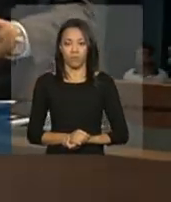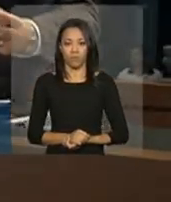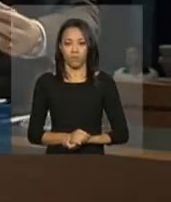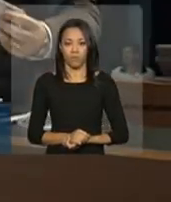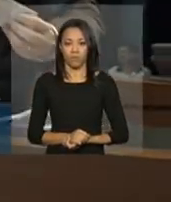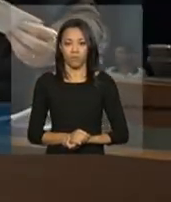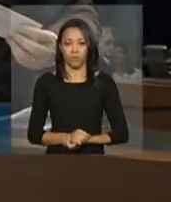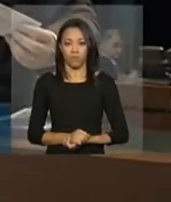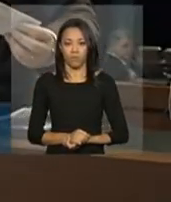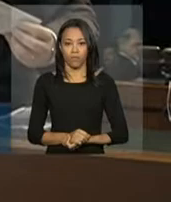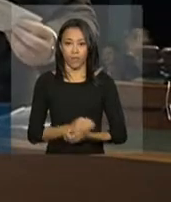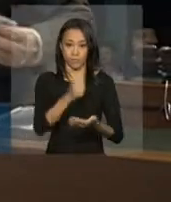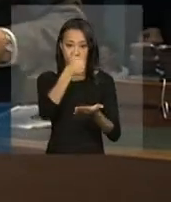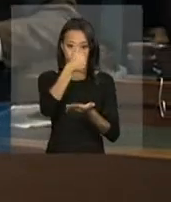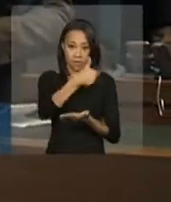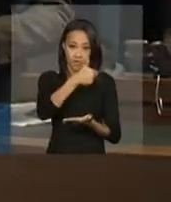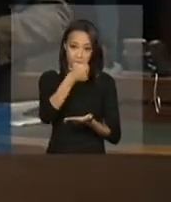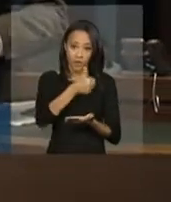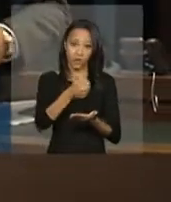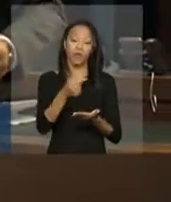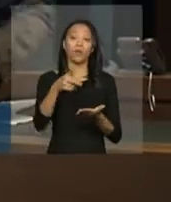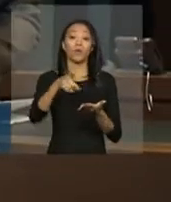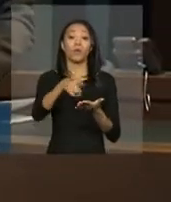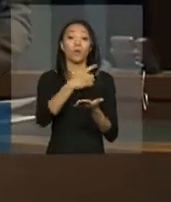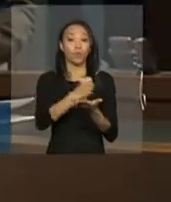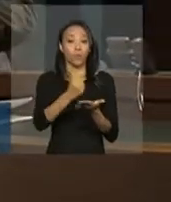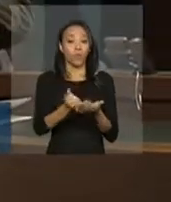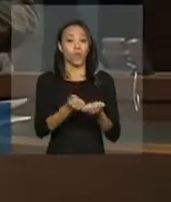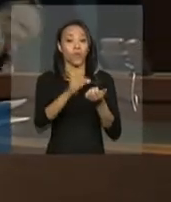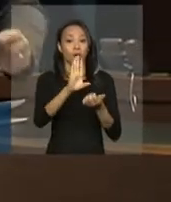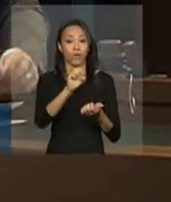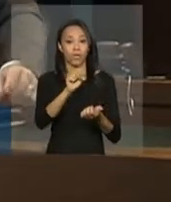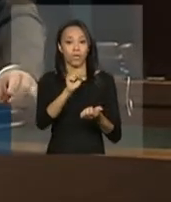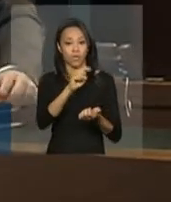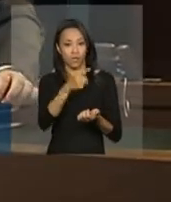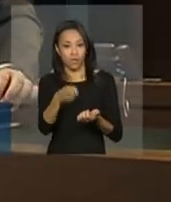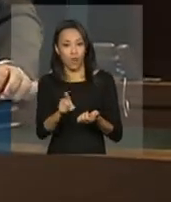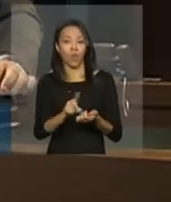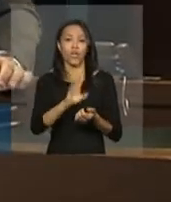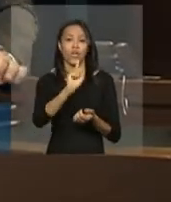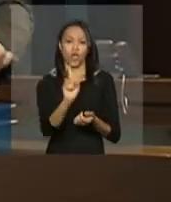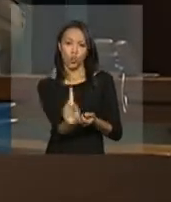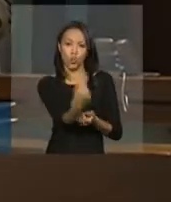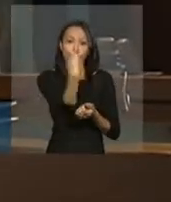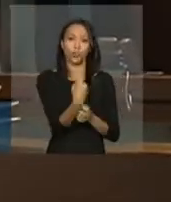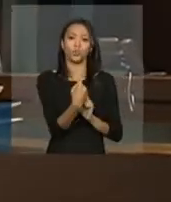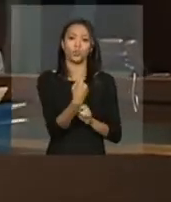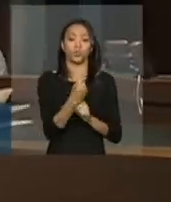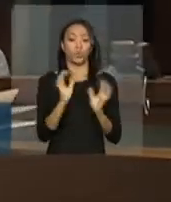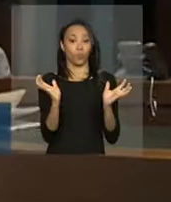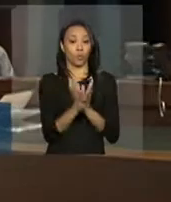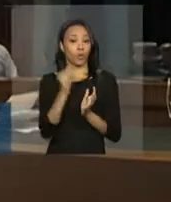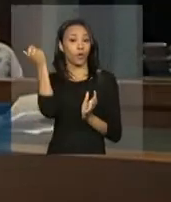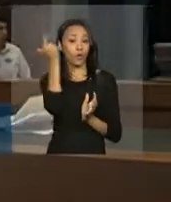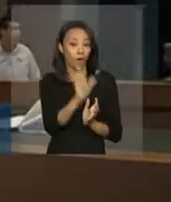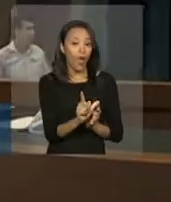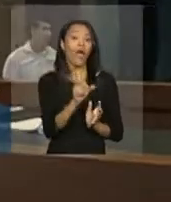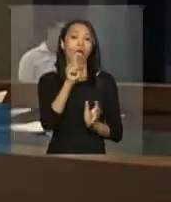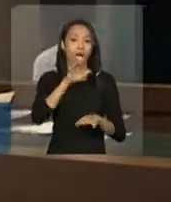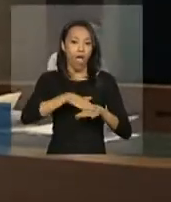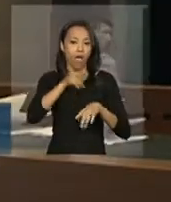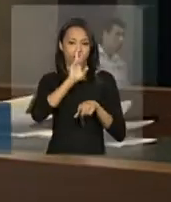espin na primeira etapa a concessão será oferecida em um lote único e neste caso o grupo vencedor fica